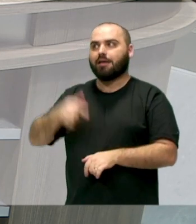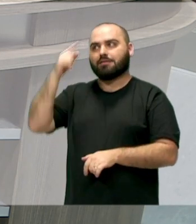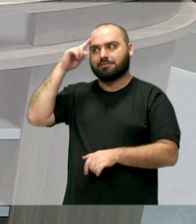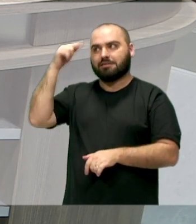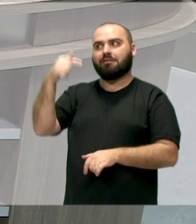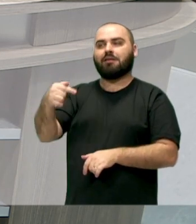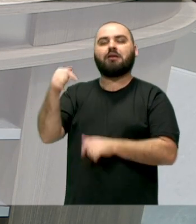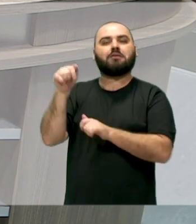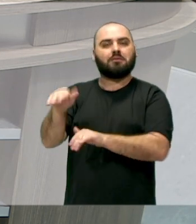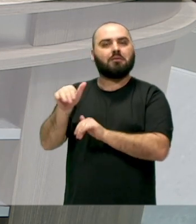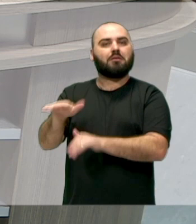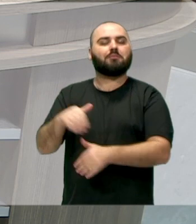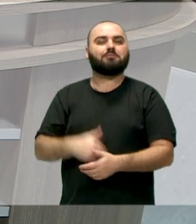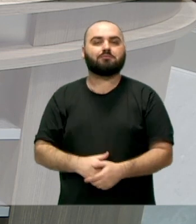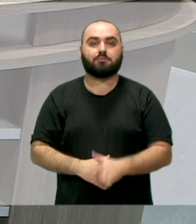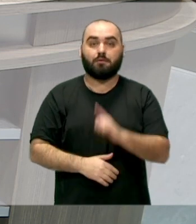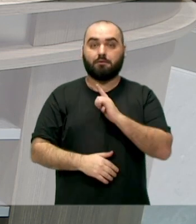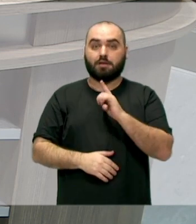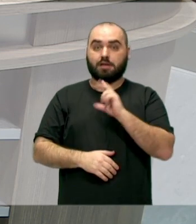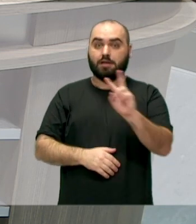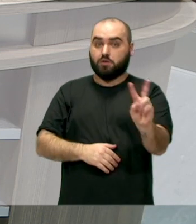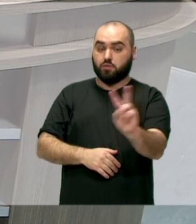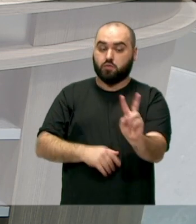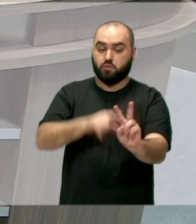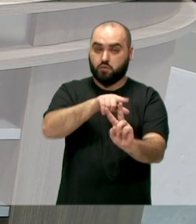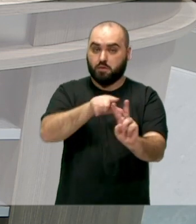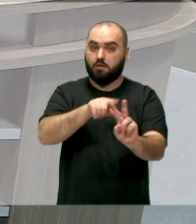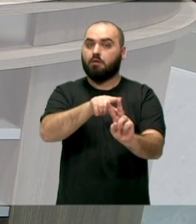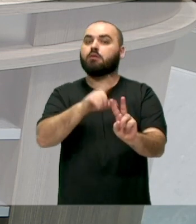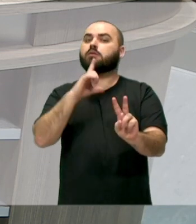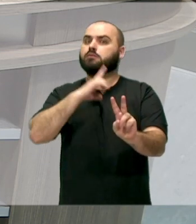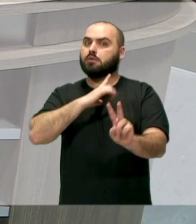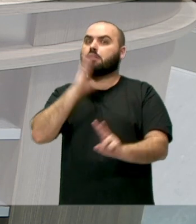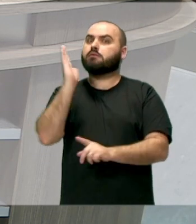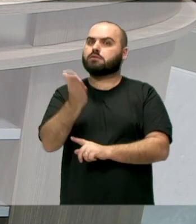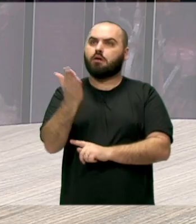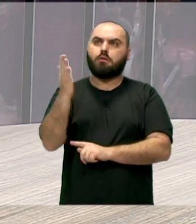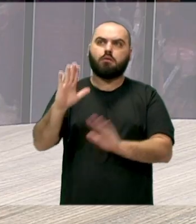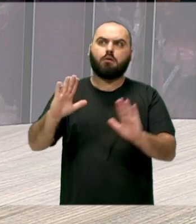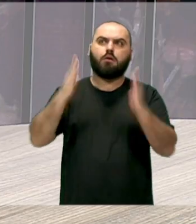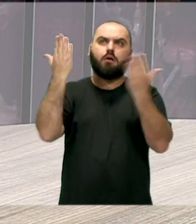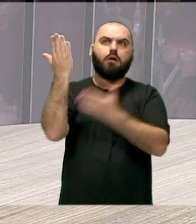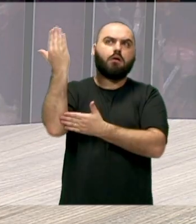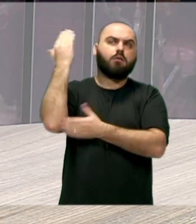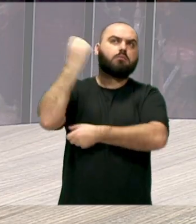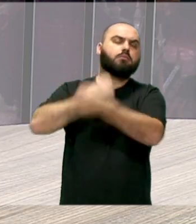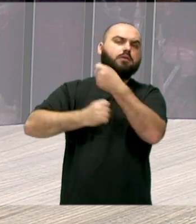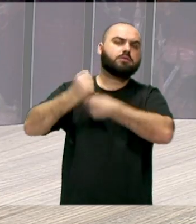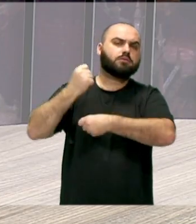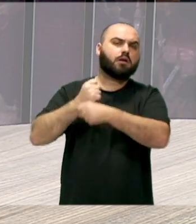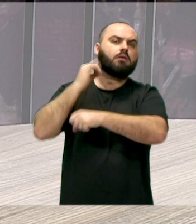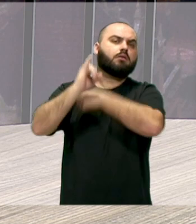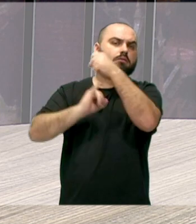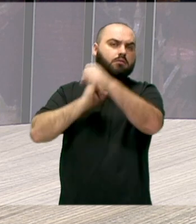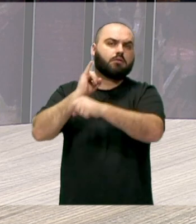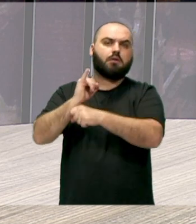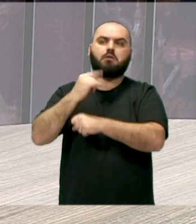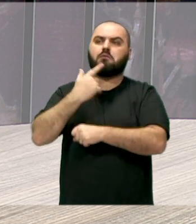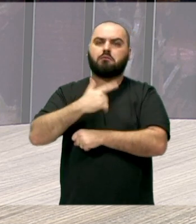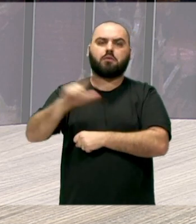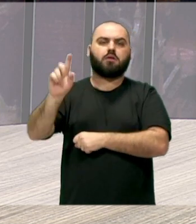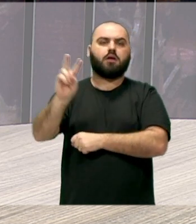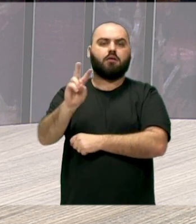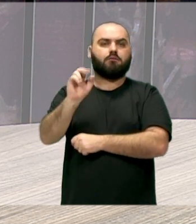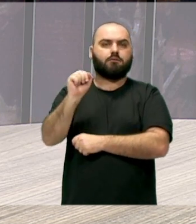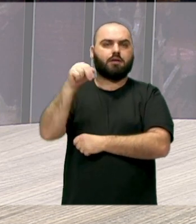setembro. A gente vai ter também uma dupla que teve no festival no ano passado de forma online e que foi um arraso, que é a